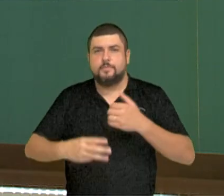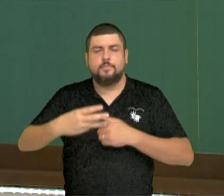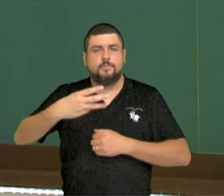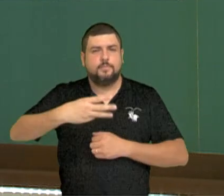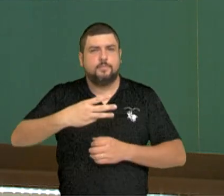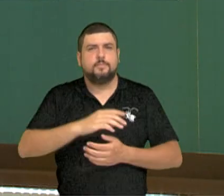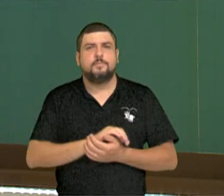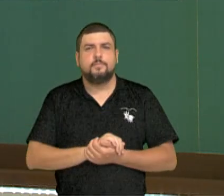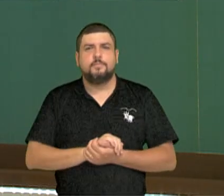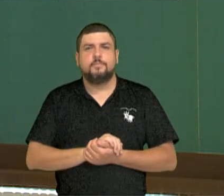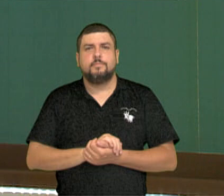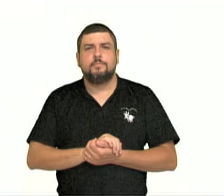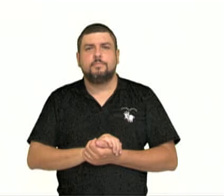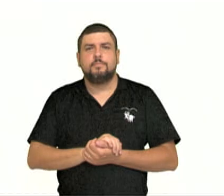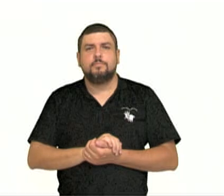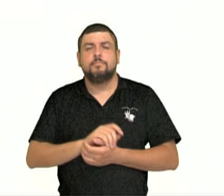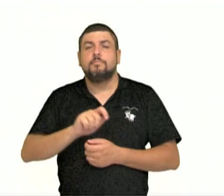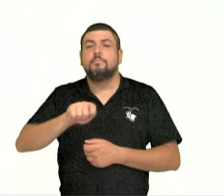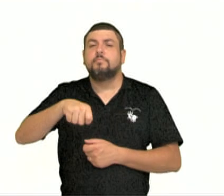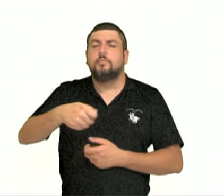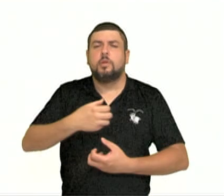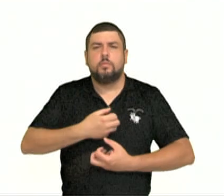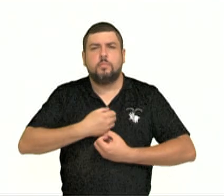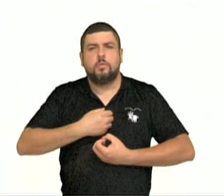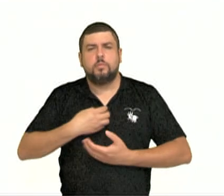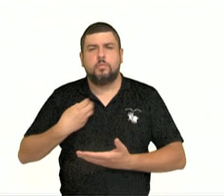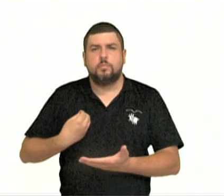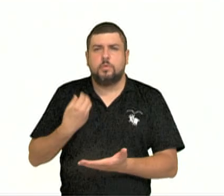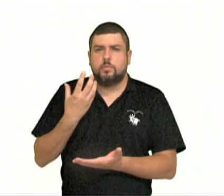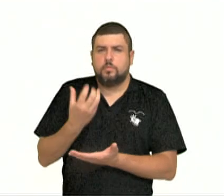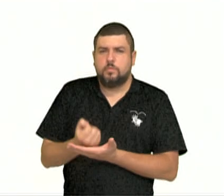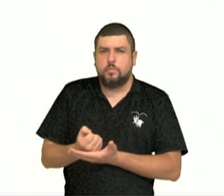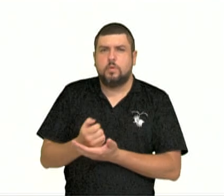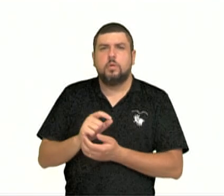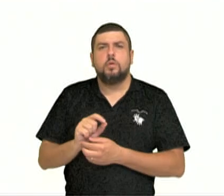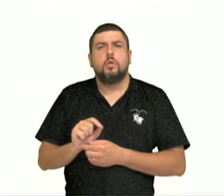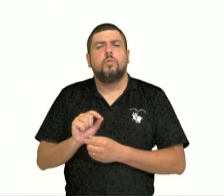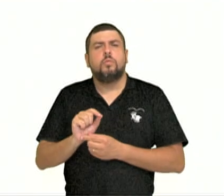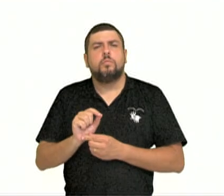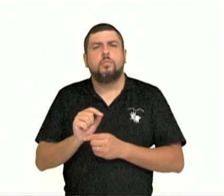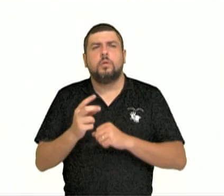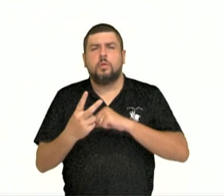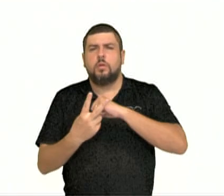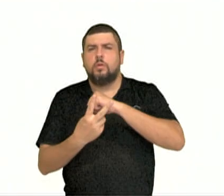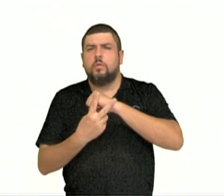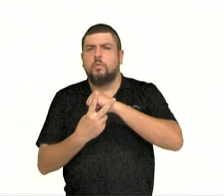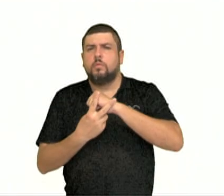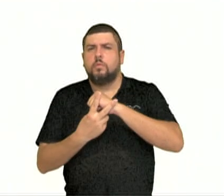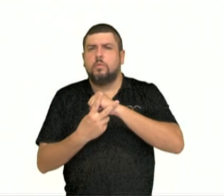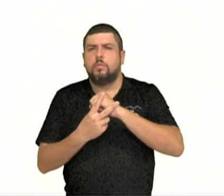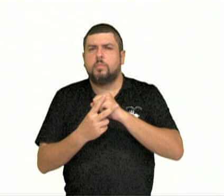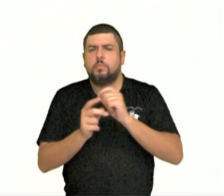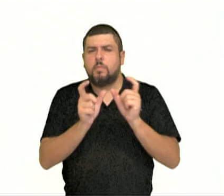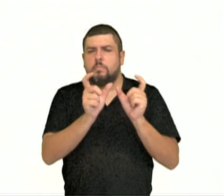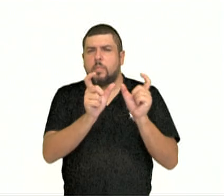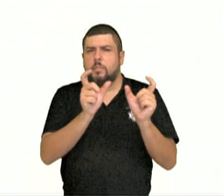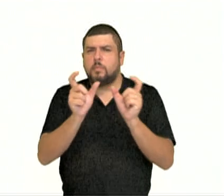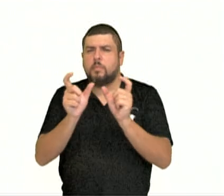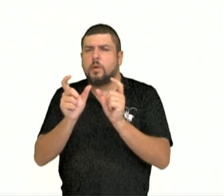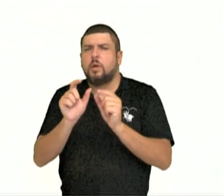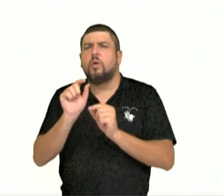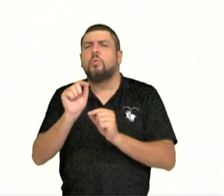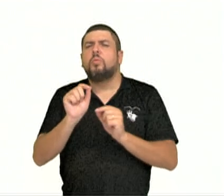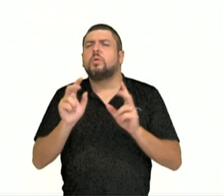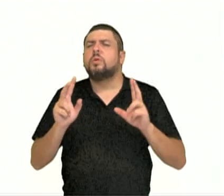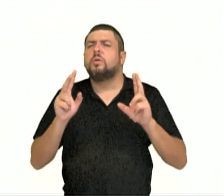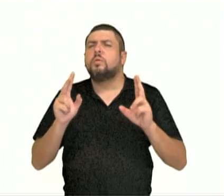lemos, sobre o poema Biografia, que tienen em comum los verbos destacados? No corras,